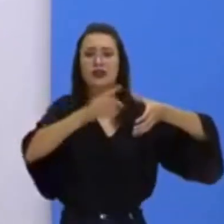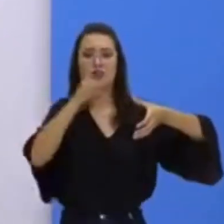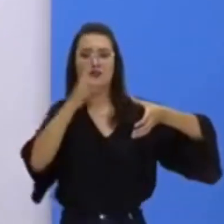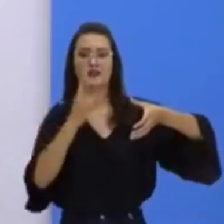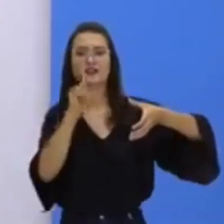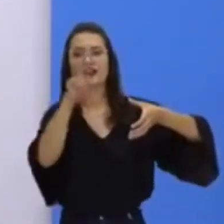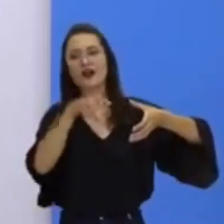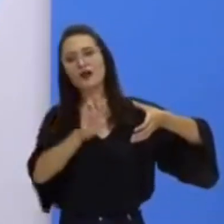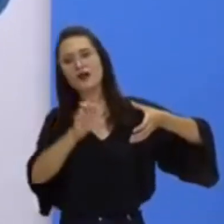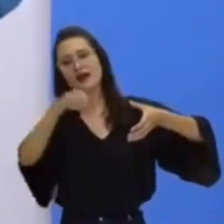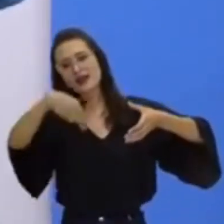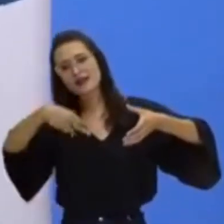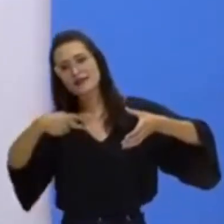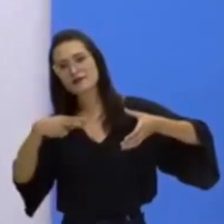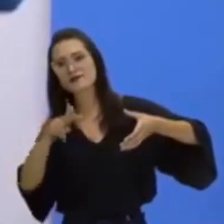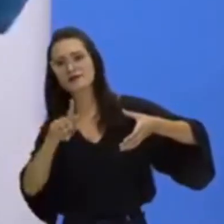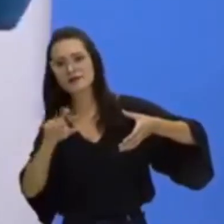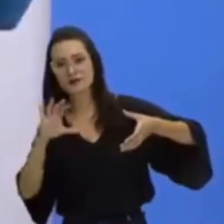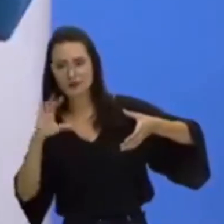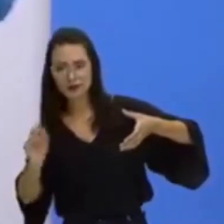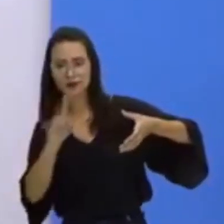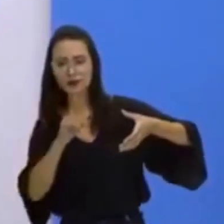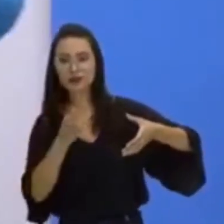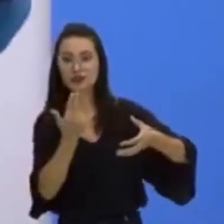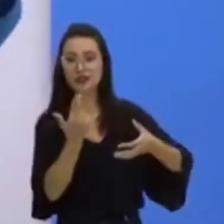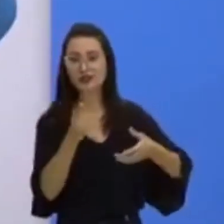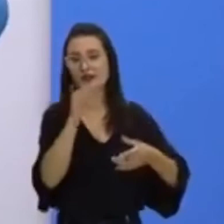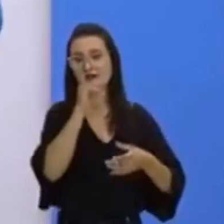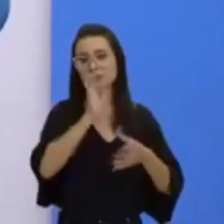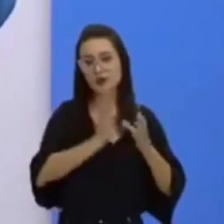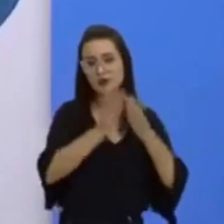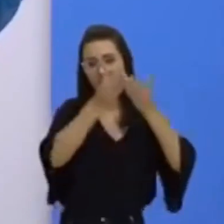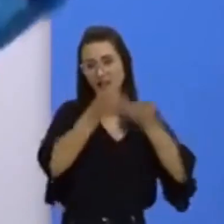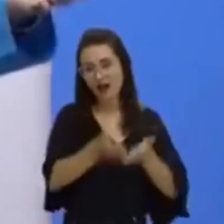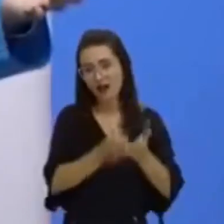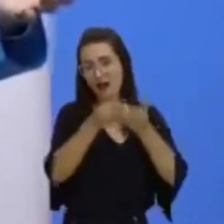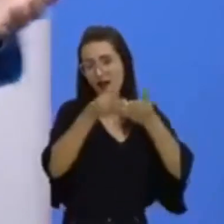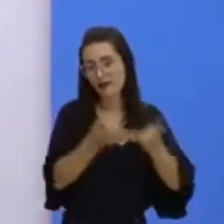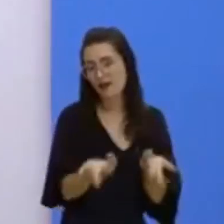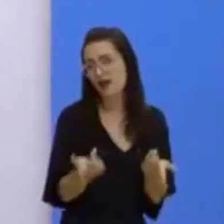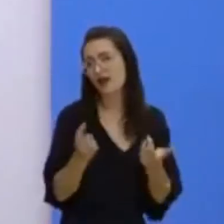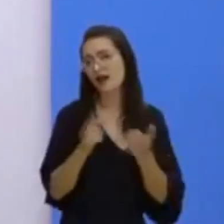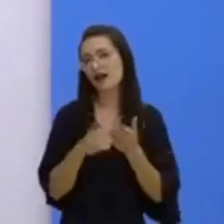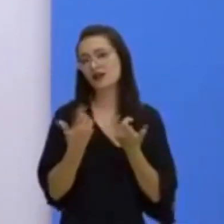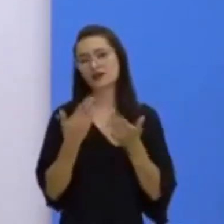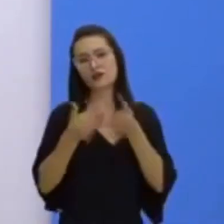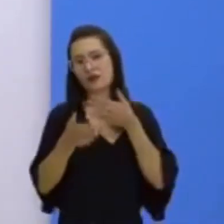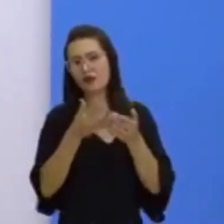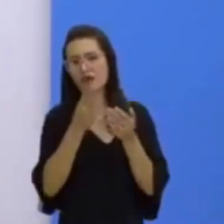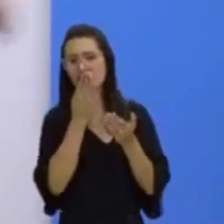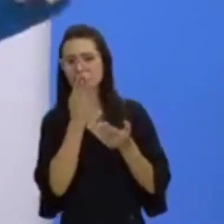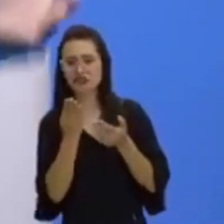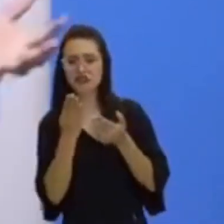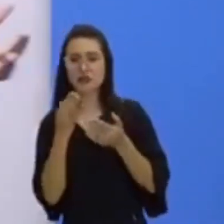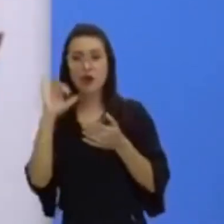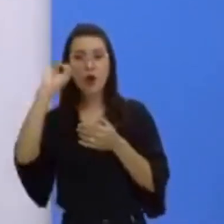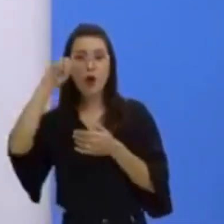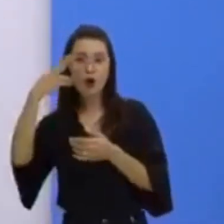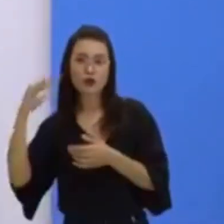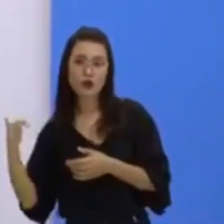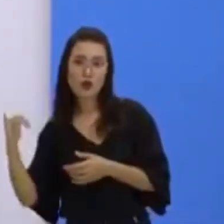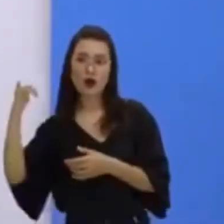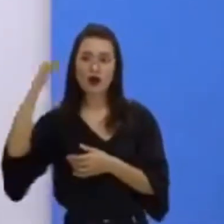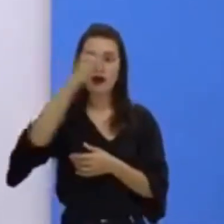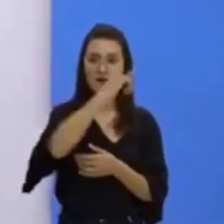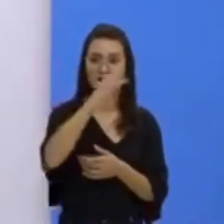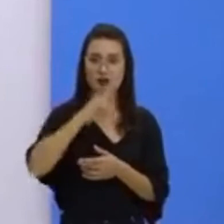quando você coloca uma balsa, uma embarcação no rio, um iceberg, não é? Um avião, a